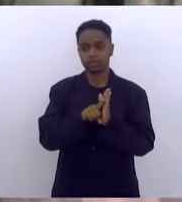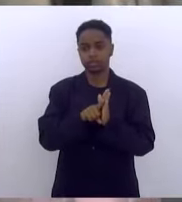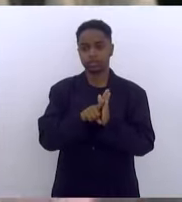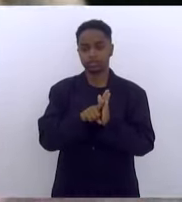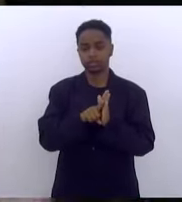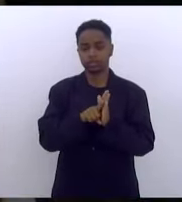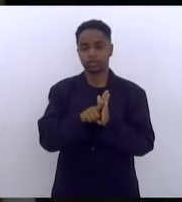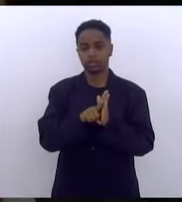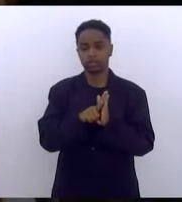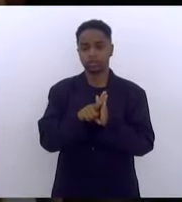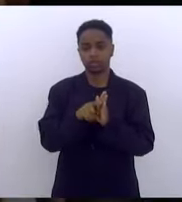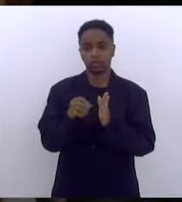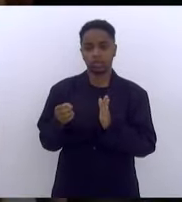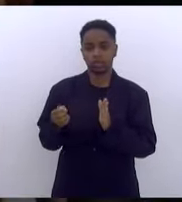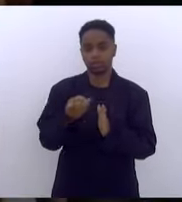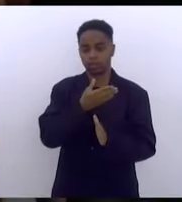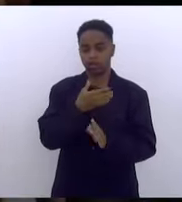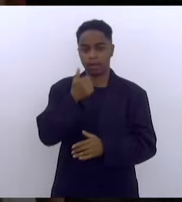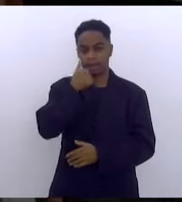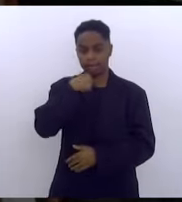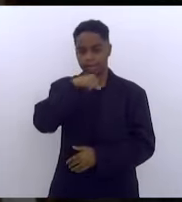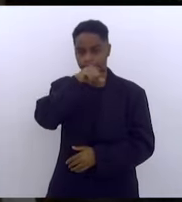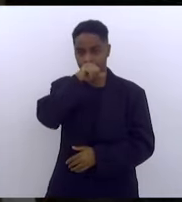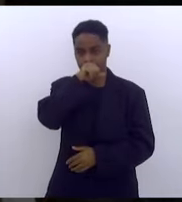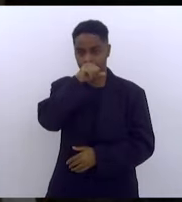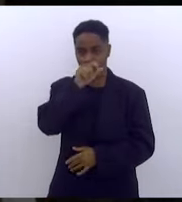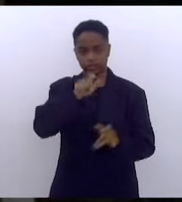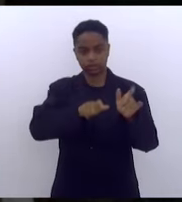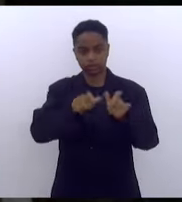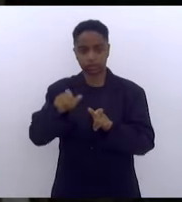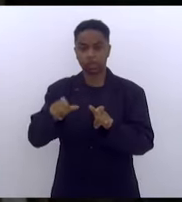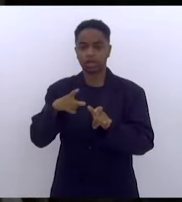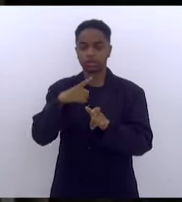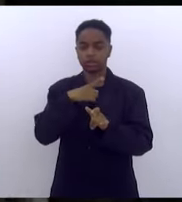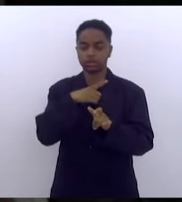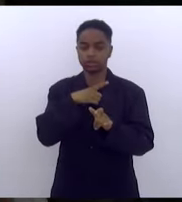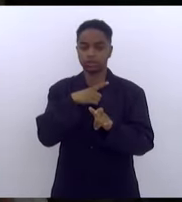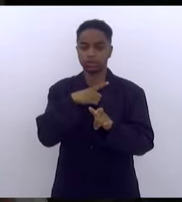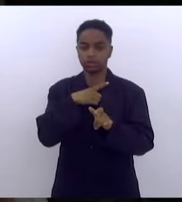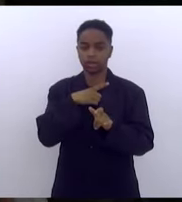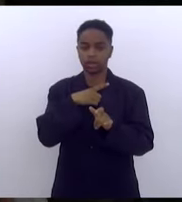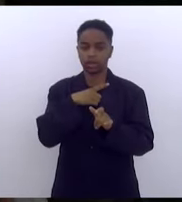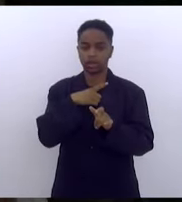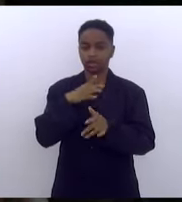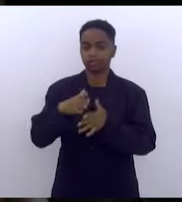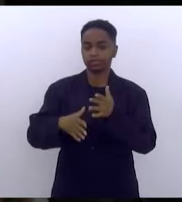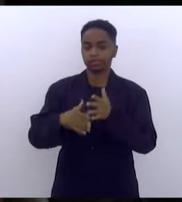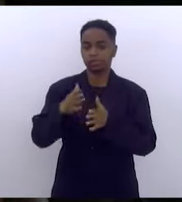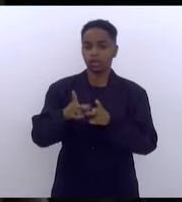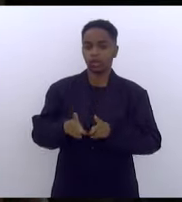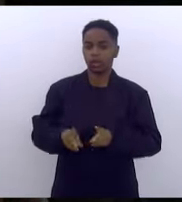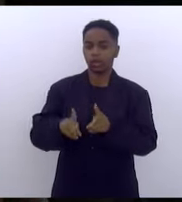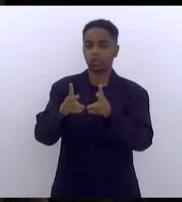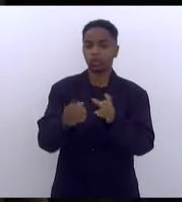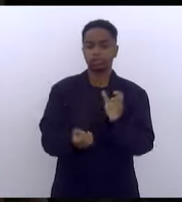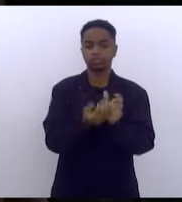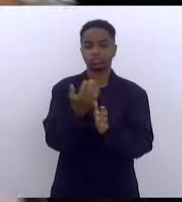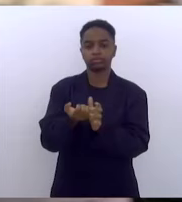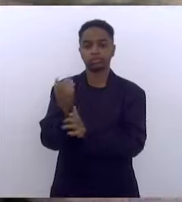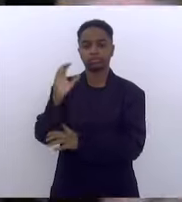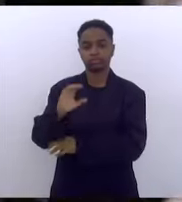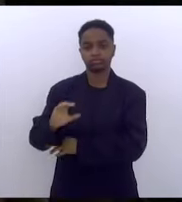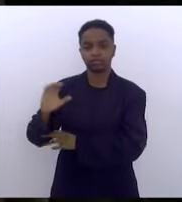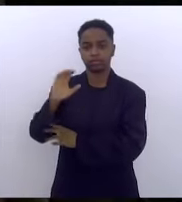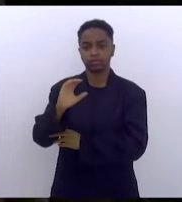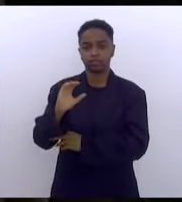Science, as mães elas têm afetada a sua continuidade de produção científica em